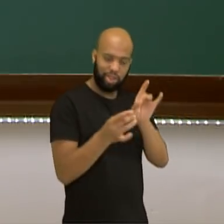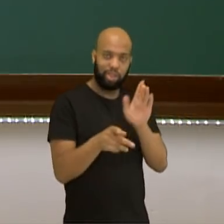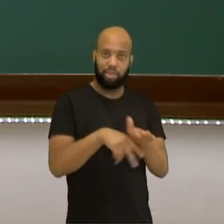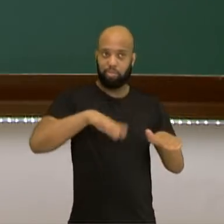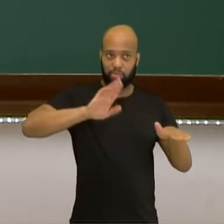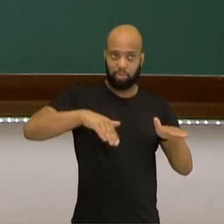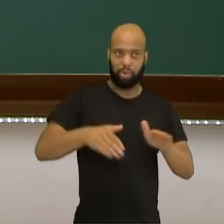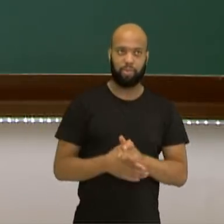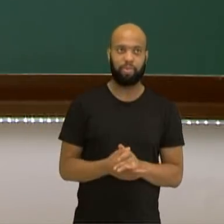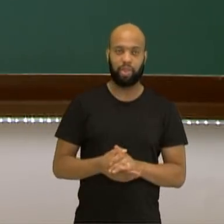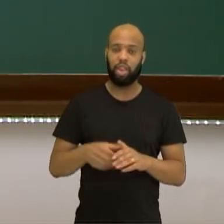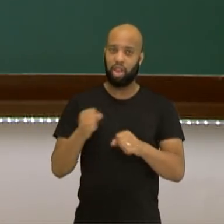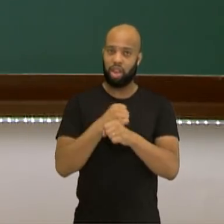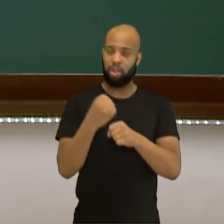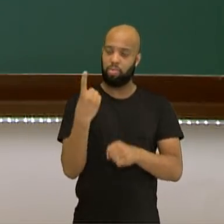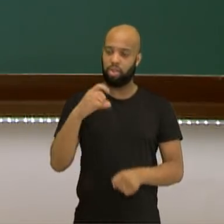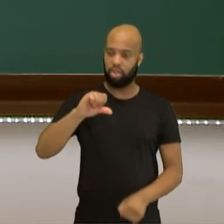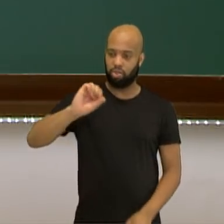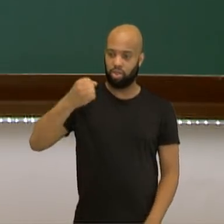Brasil.